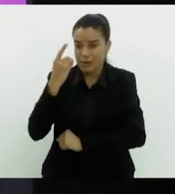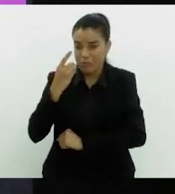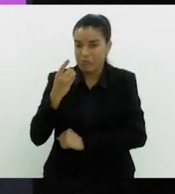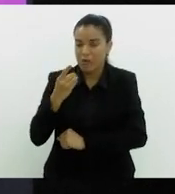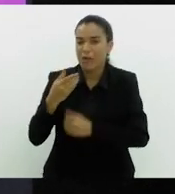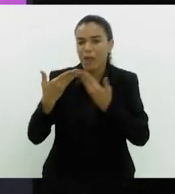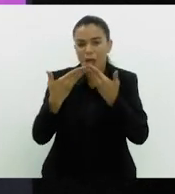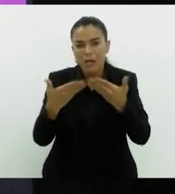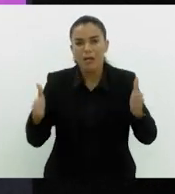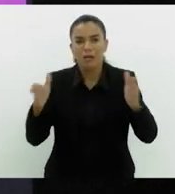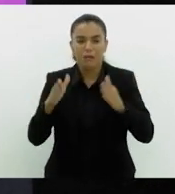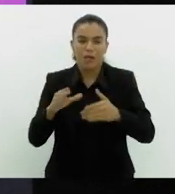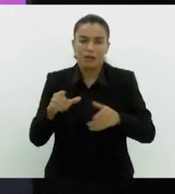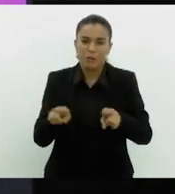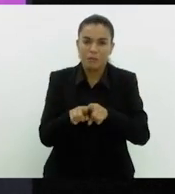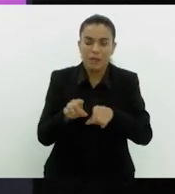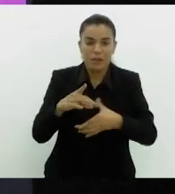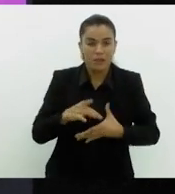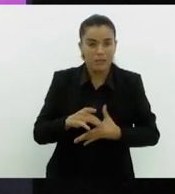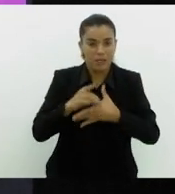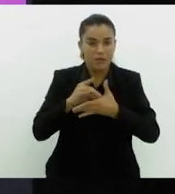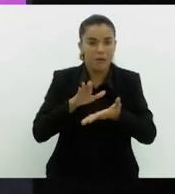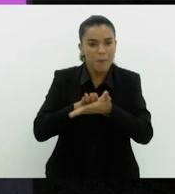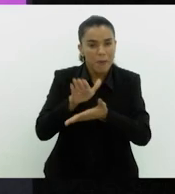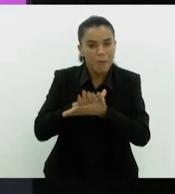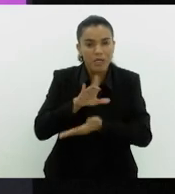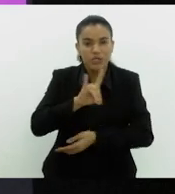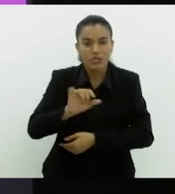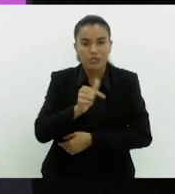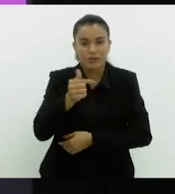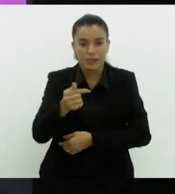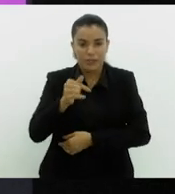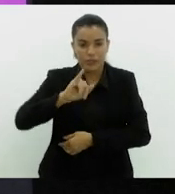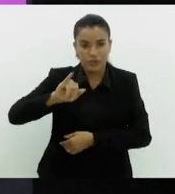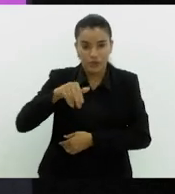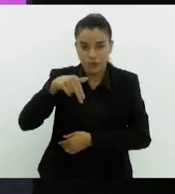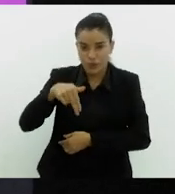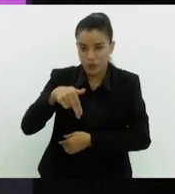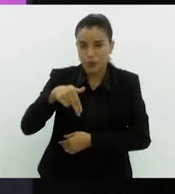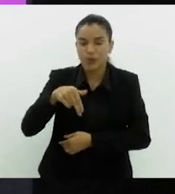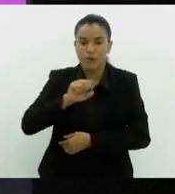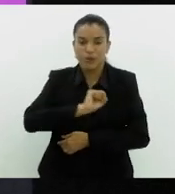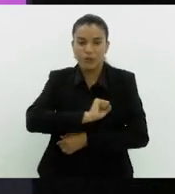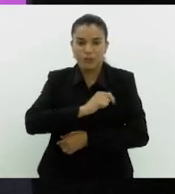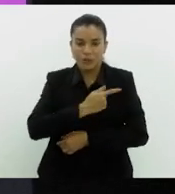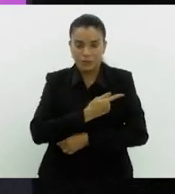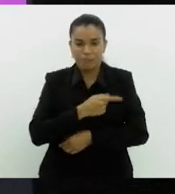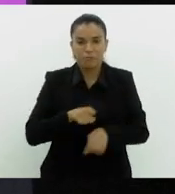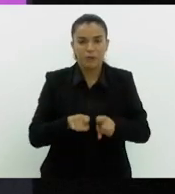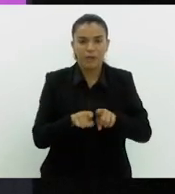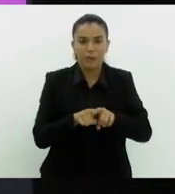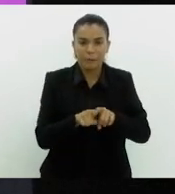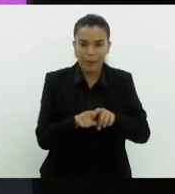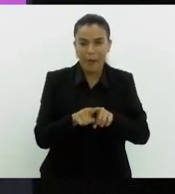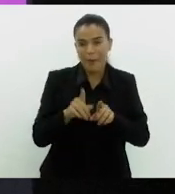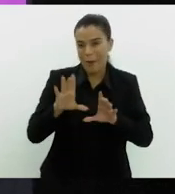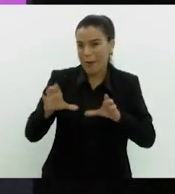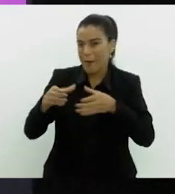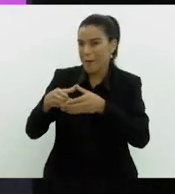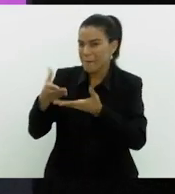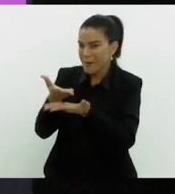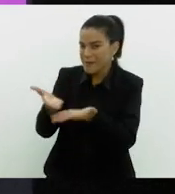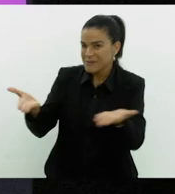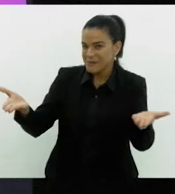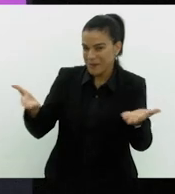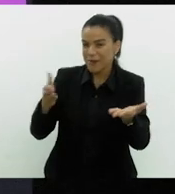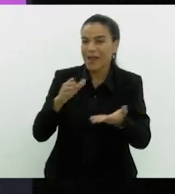discussão para as lideranças também, então a gente vai lançar no dia 7 de junho em São Gonçalo. Tem aqui também a galera de São Gonçalo, Mayra está aqui do